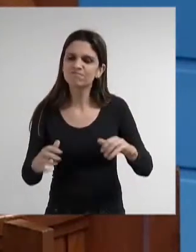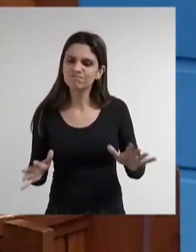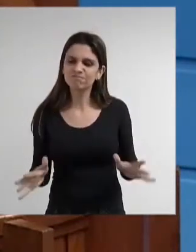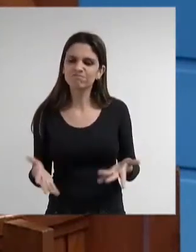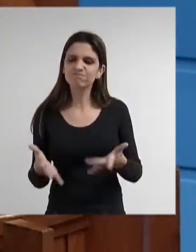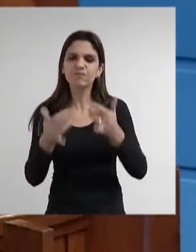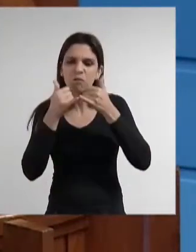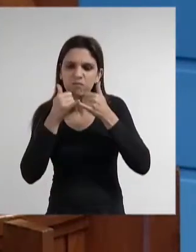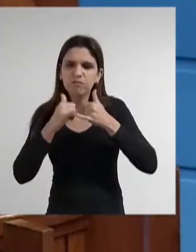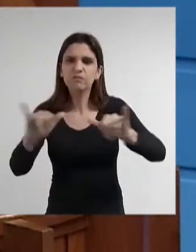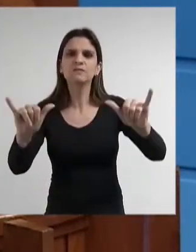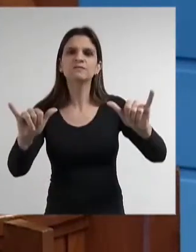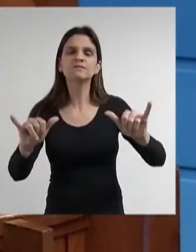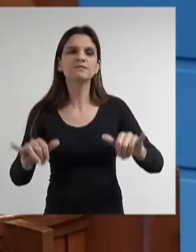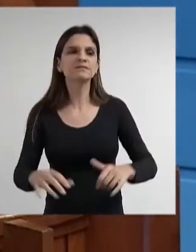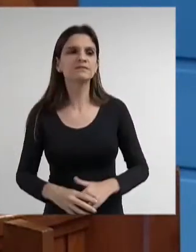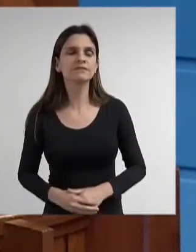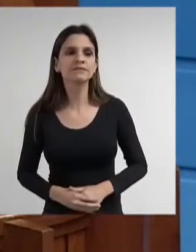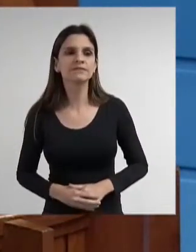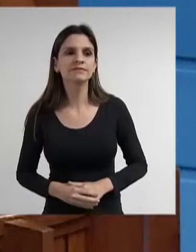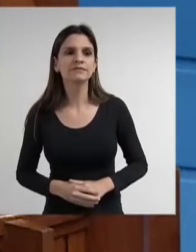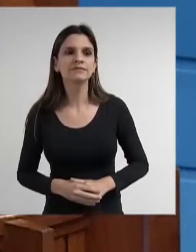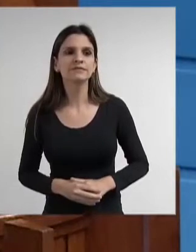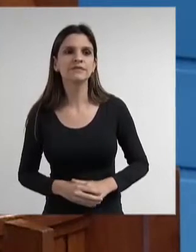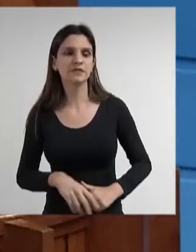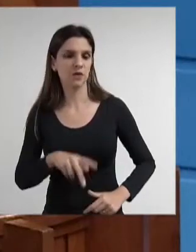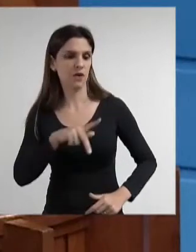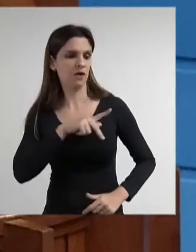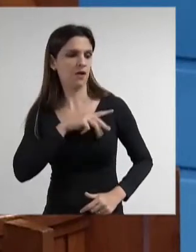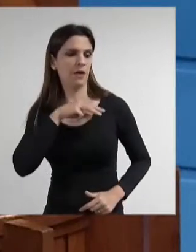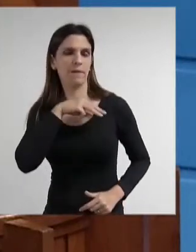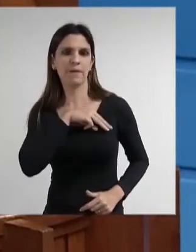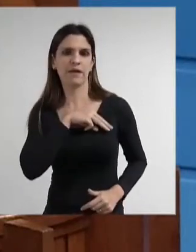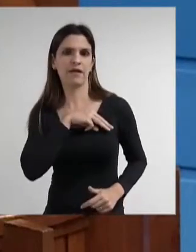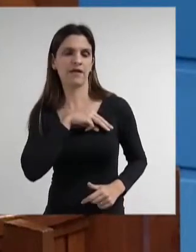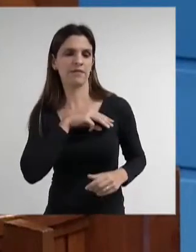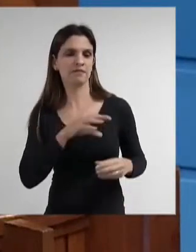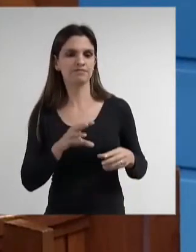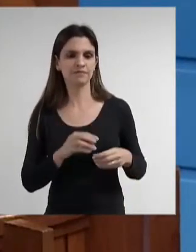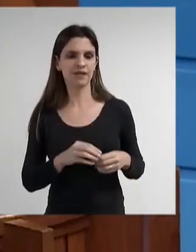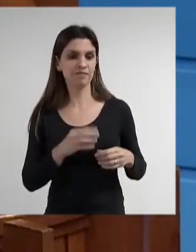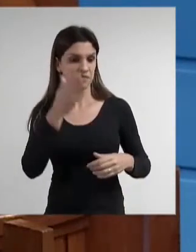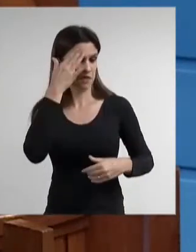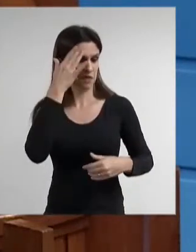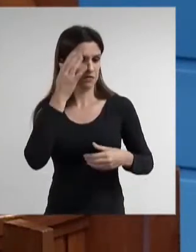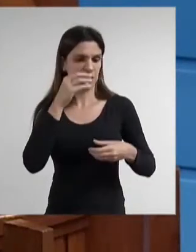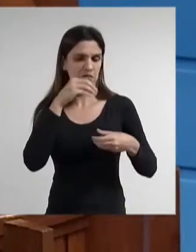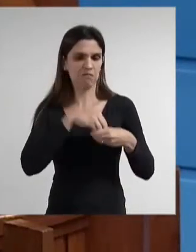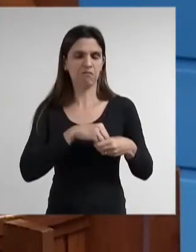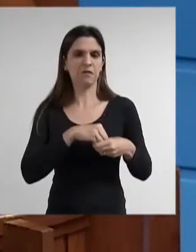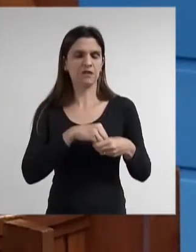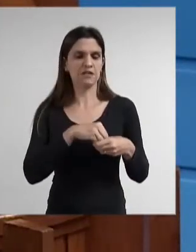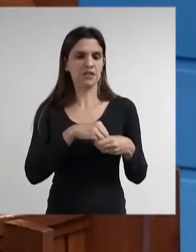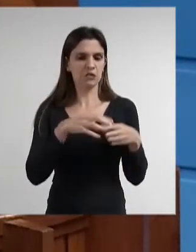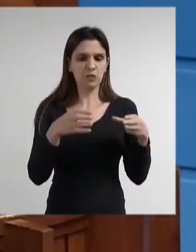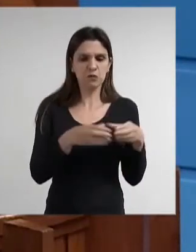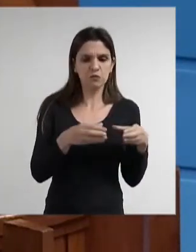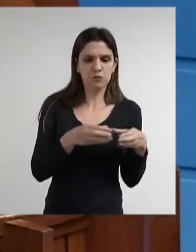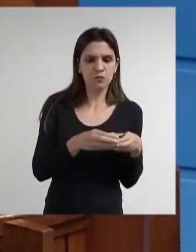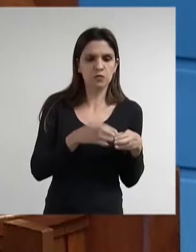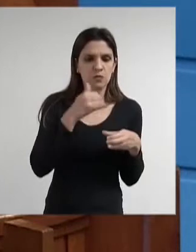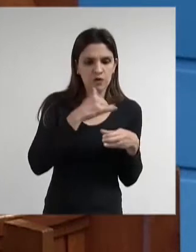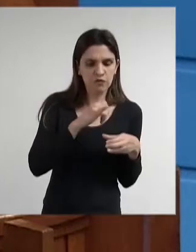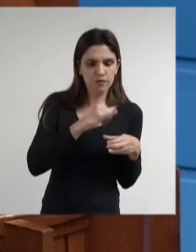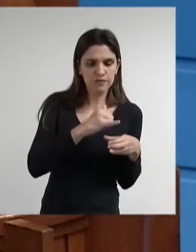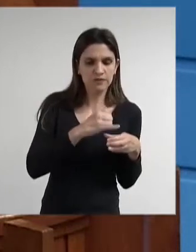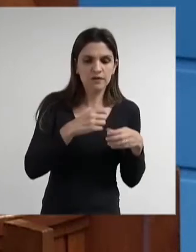adianta apenas a Polícia Militar deter uma informação e não repassá-la à Receita Federal. Um exemplo, se